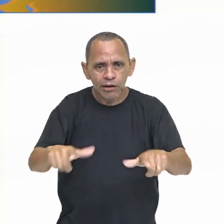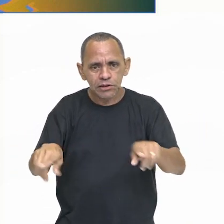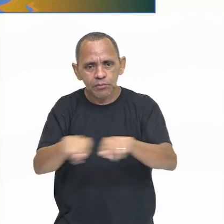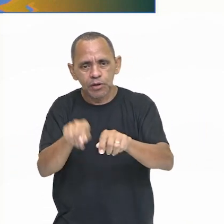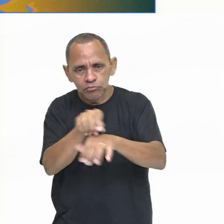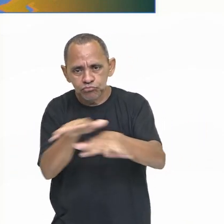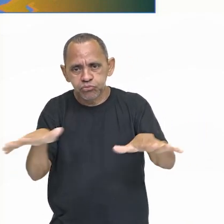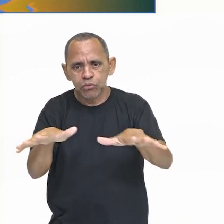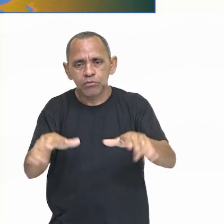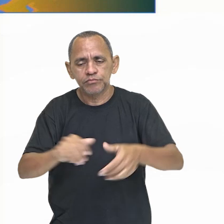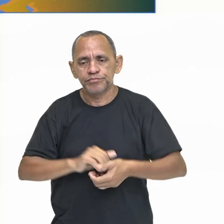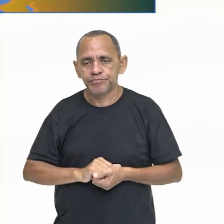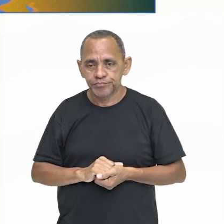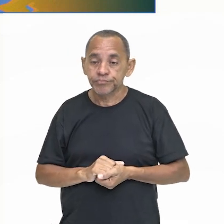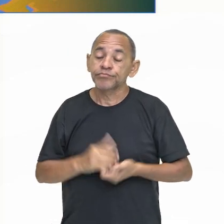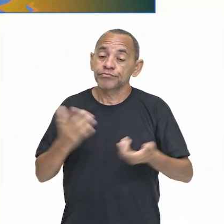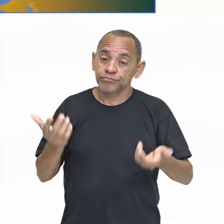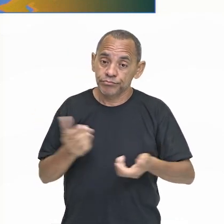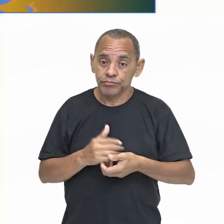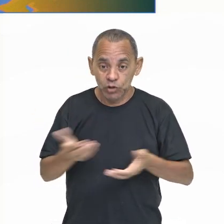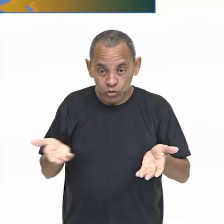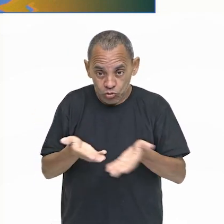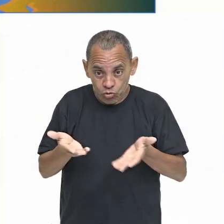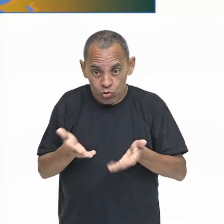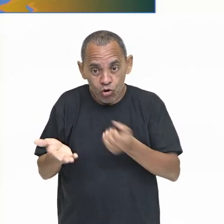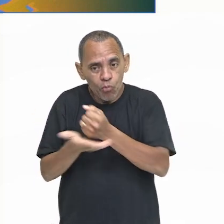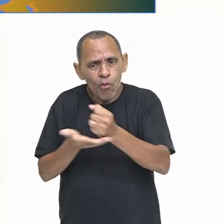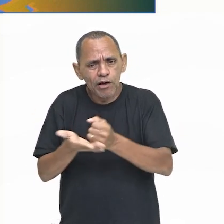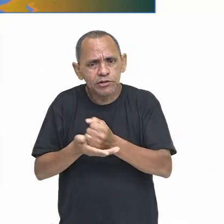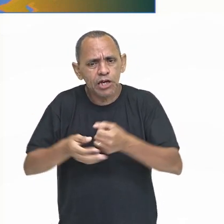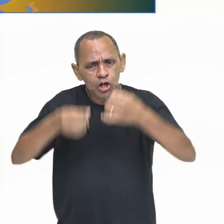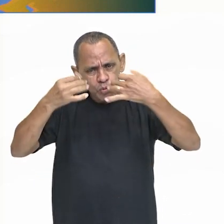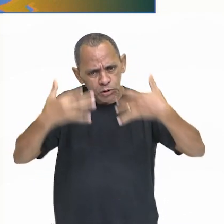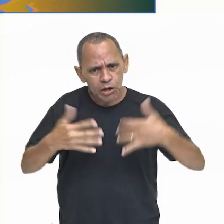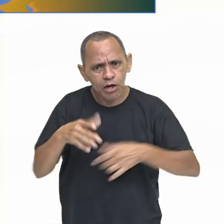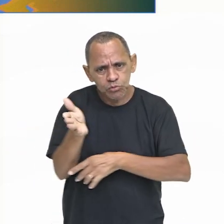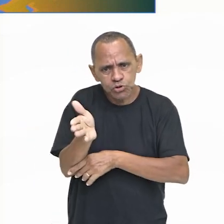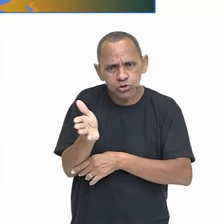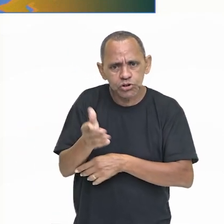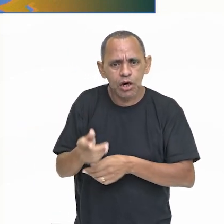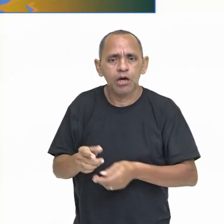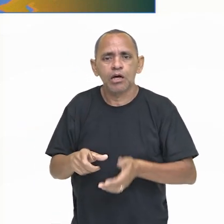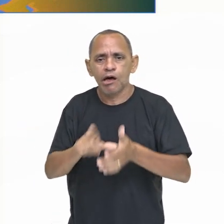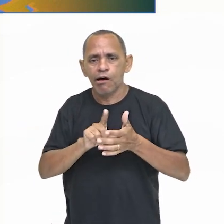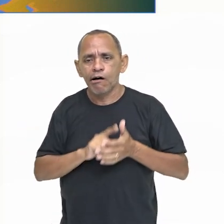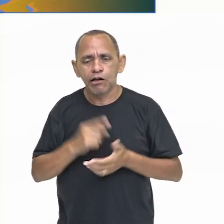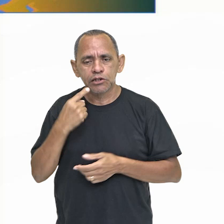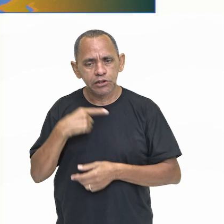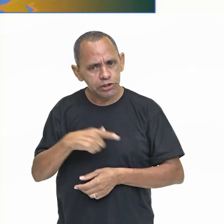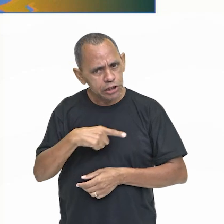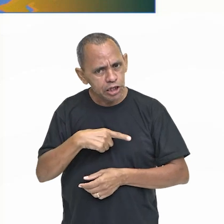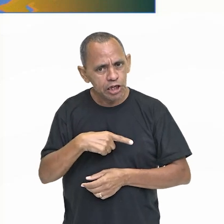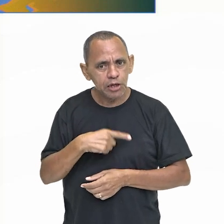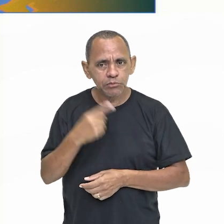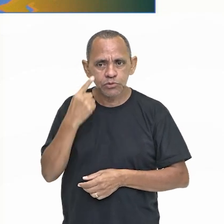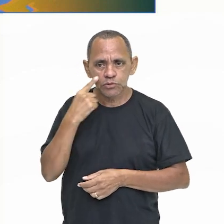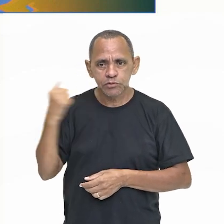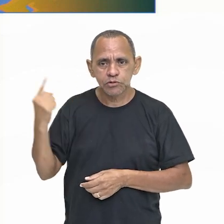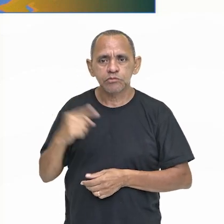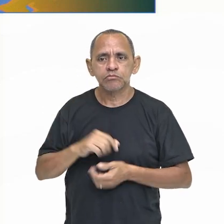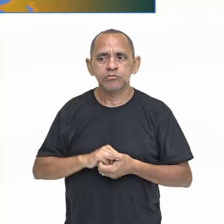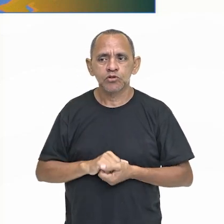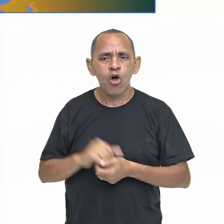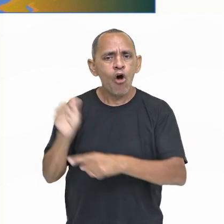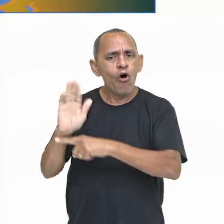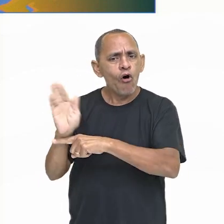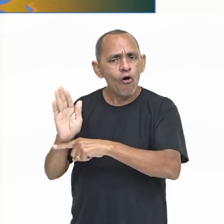com base no que falamos, nós temos aqui uma animação que envolve os